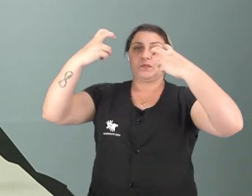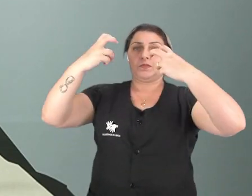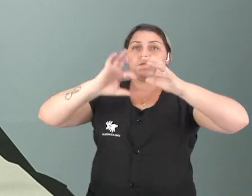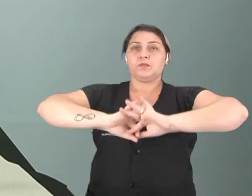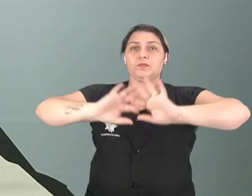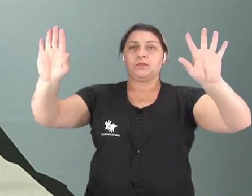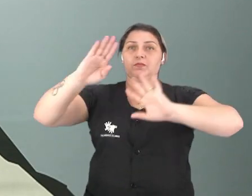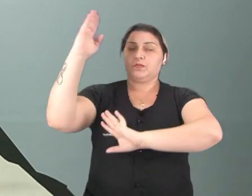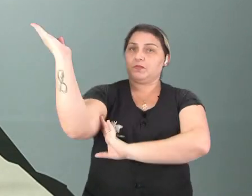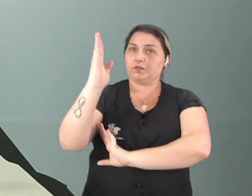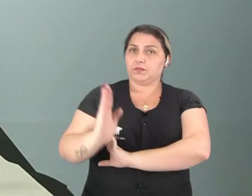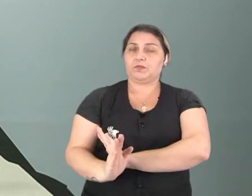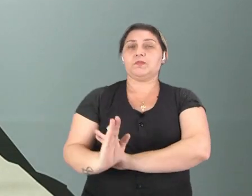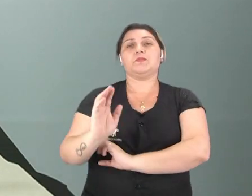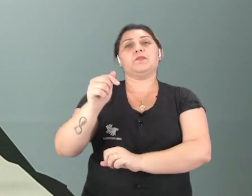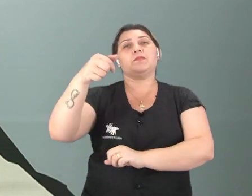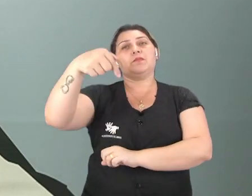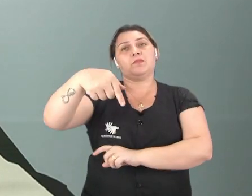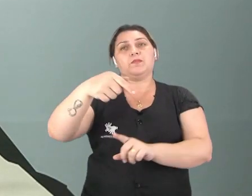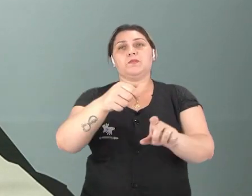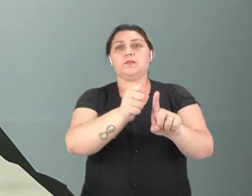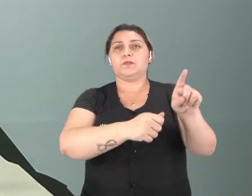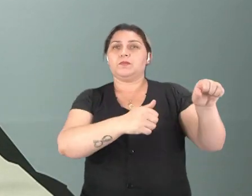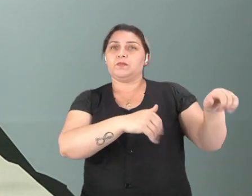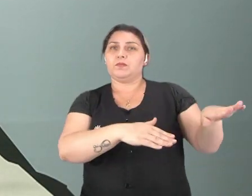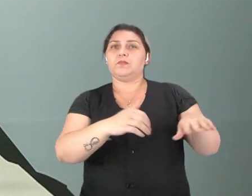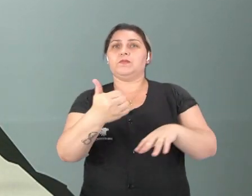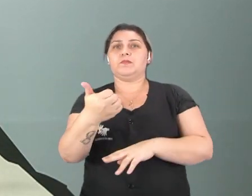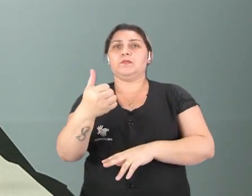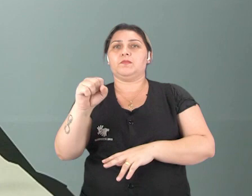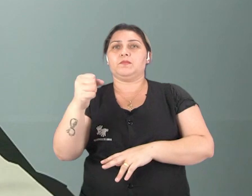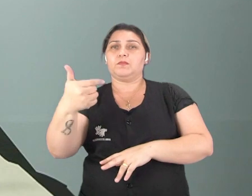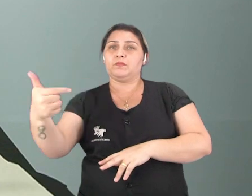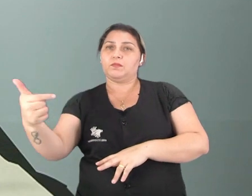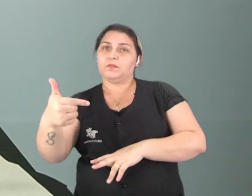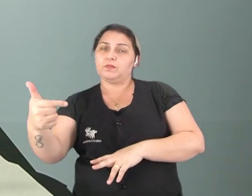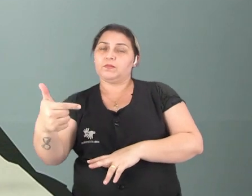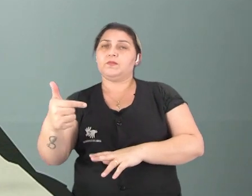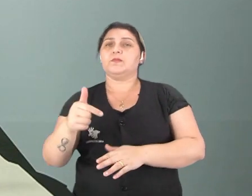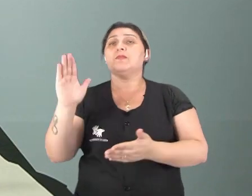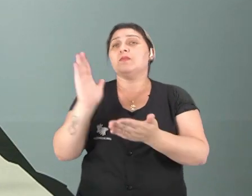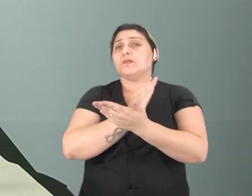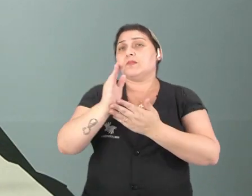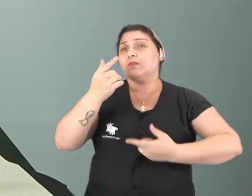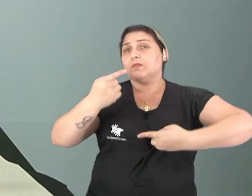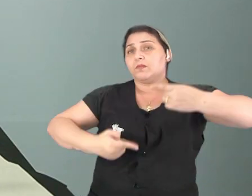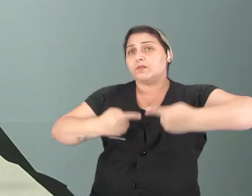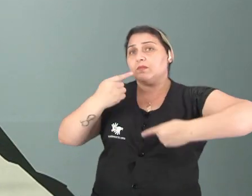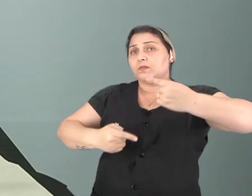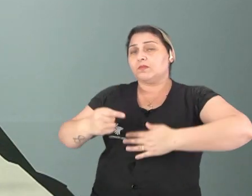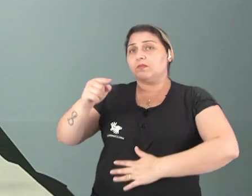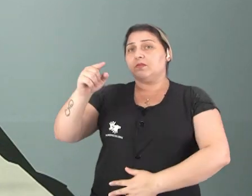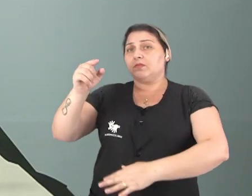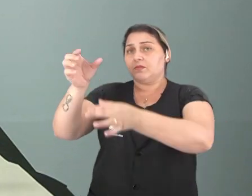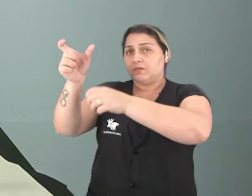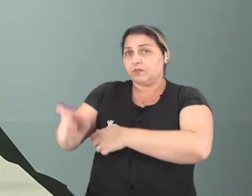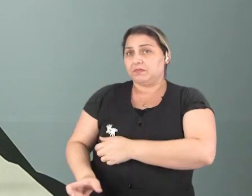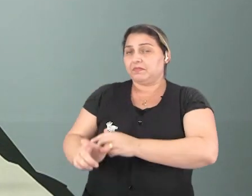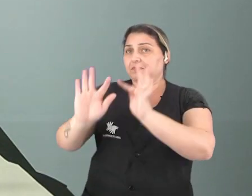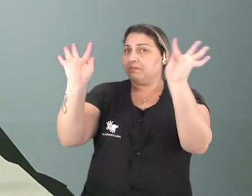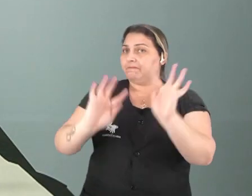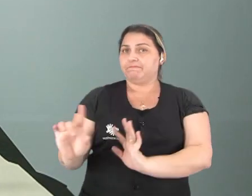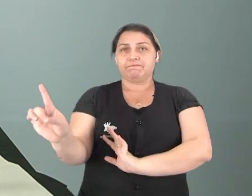do Brasil, no dia 7 de setembro de 1822, alguns políticos não ficaram felizes,